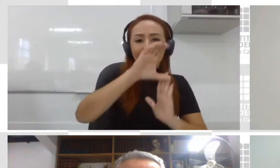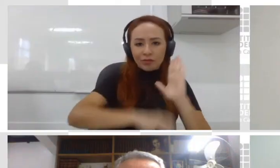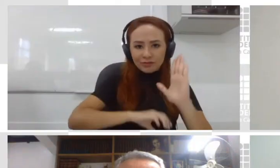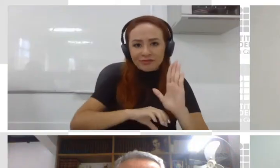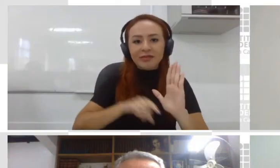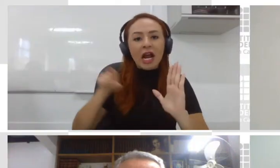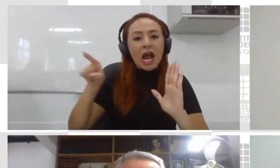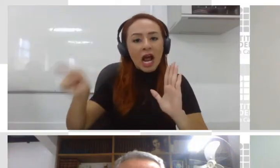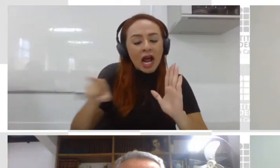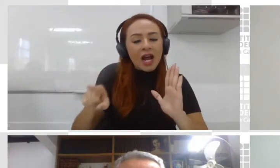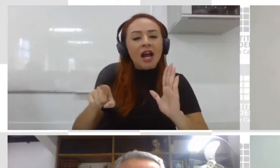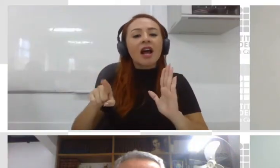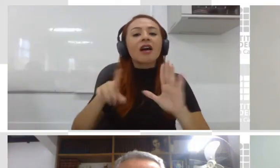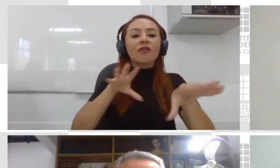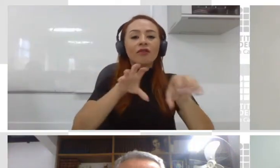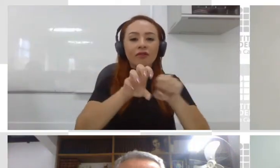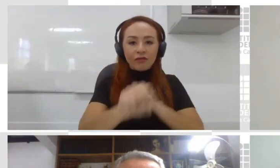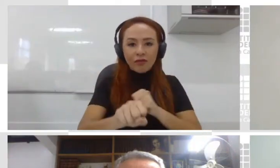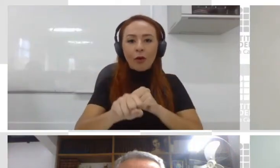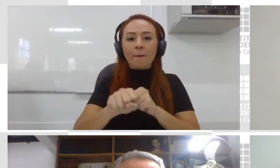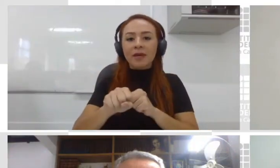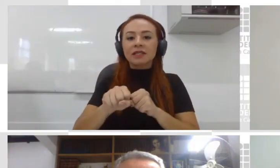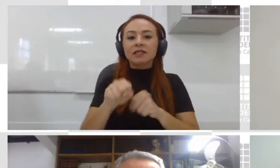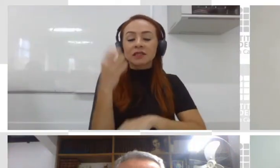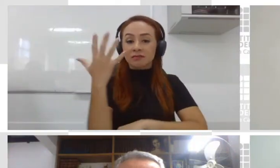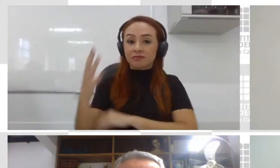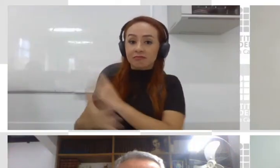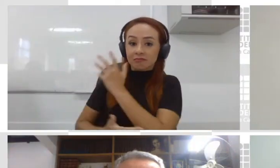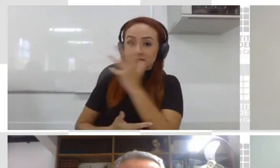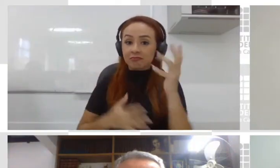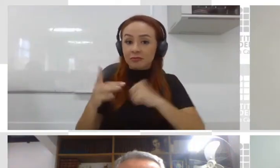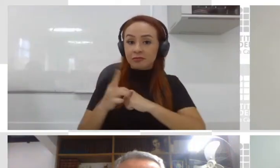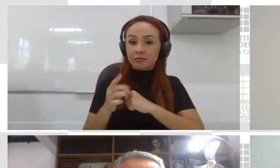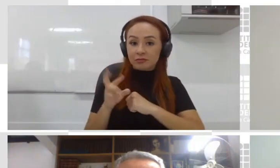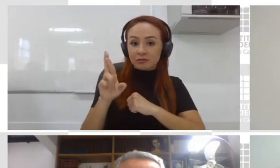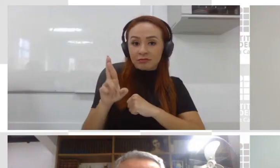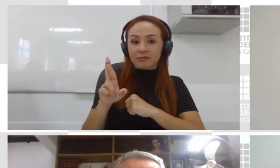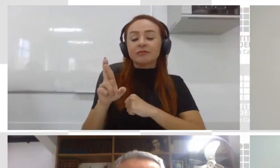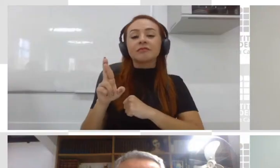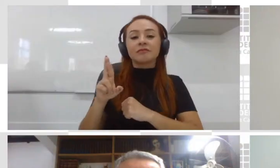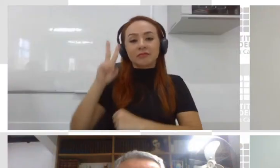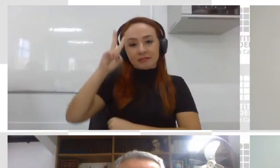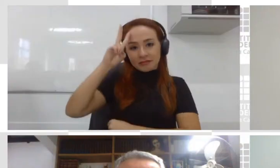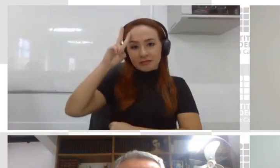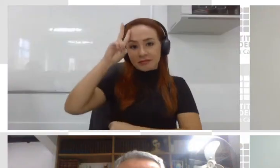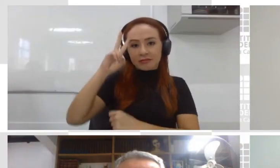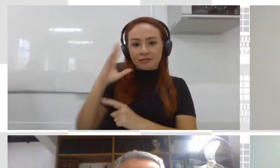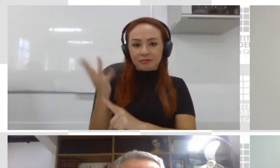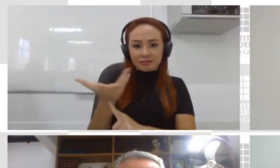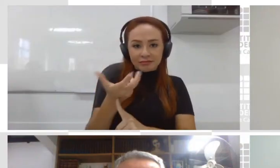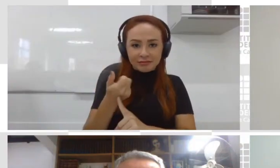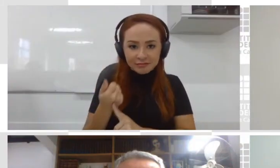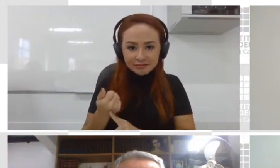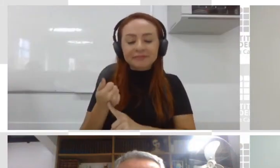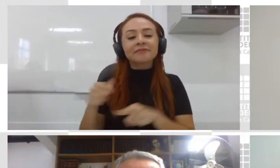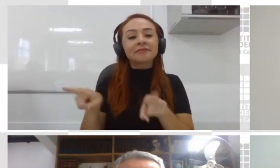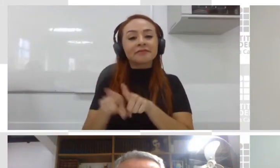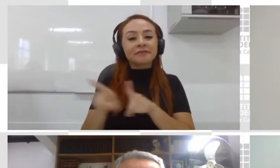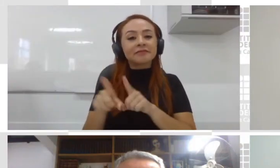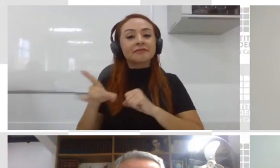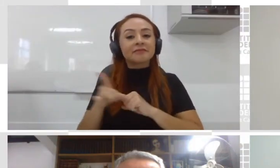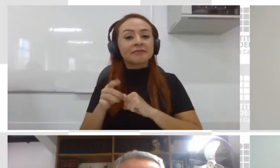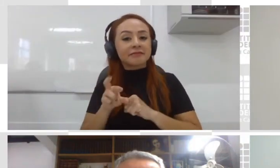e doutorado em História da Arte. Foi curador-chefe do Museu de Arte de São Paulo, MASP, é